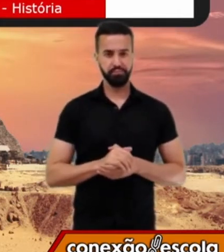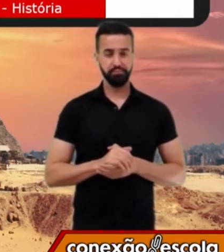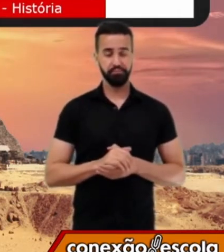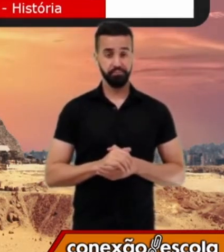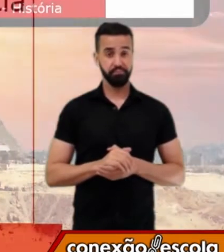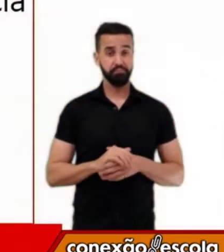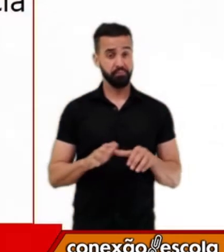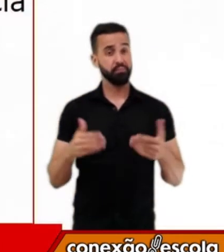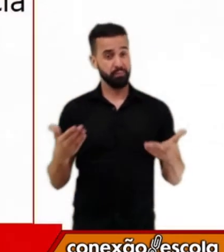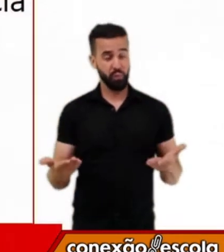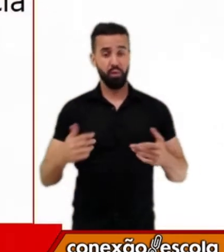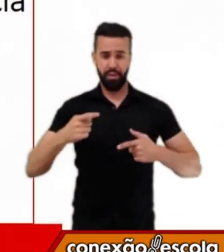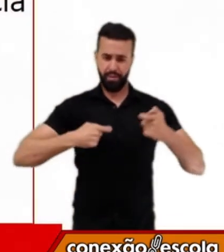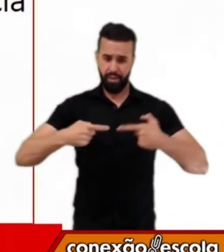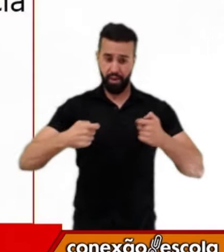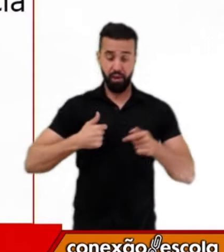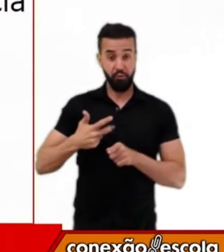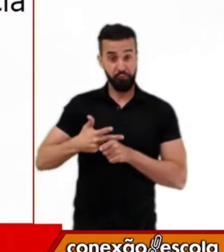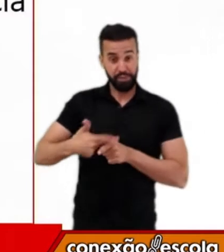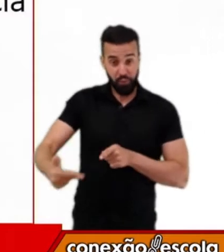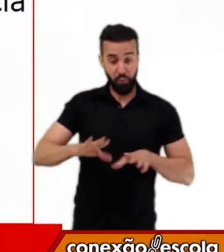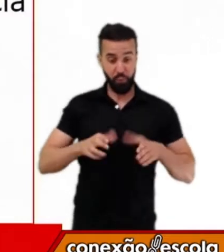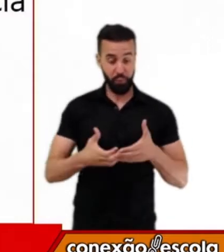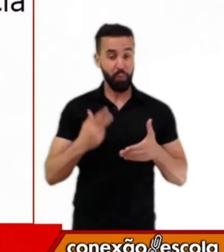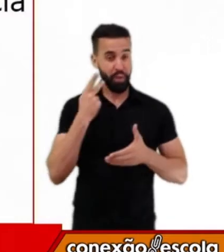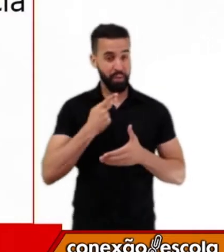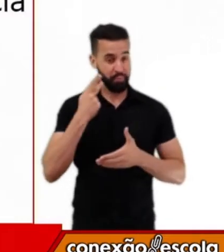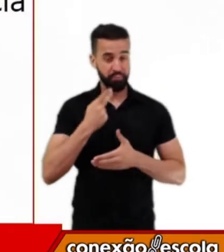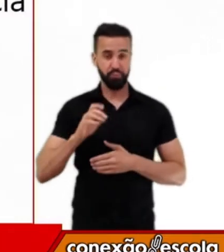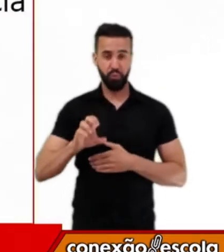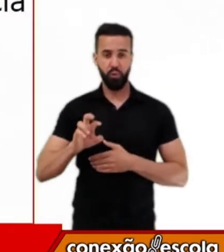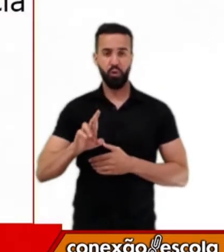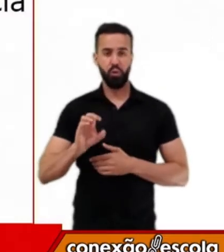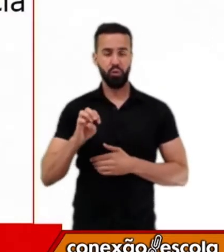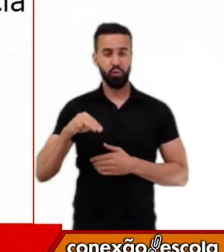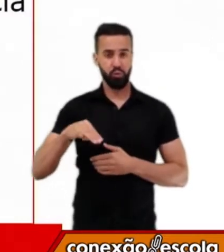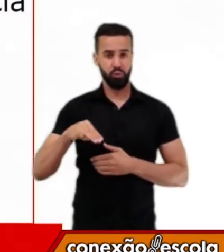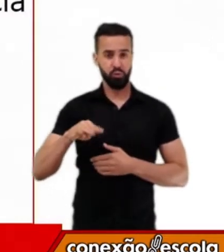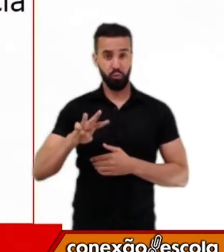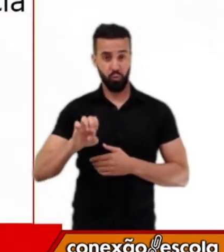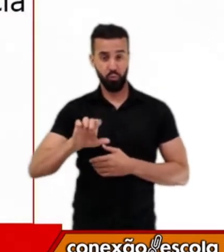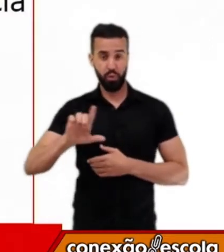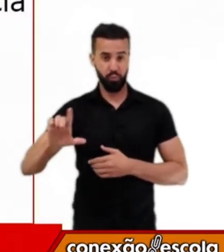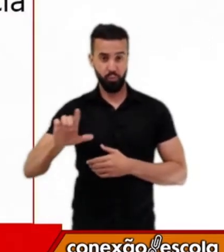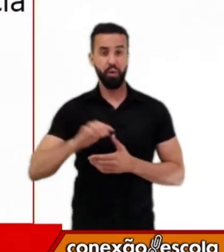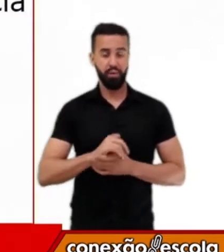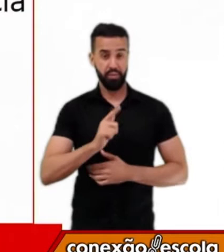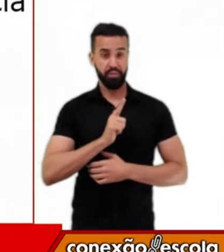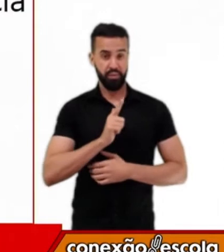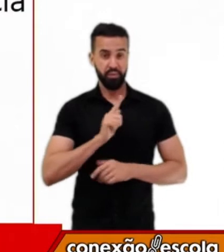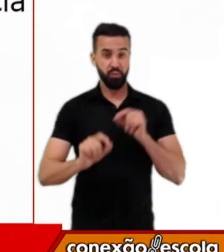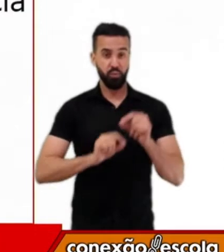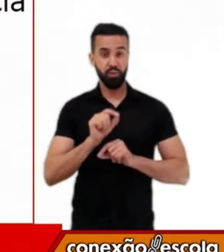Então, como a guerra ela é vencida pelo parlamento, Cromwell ele instala uma república entre